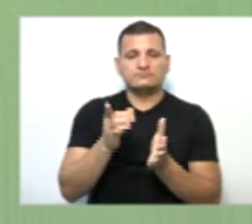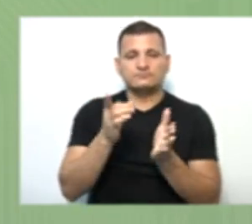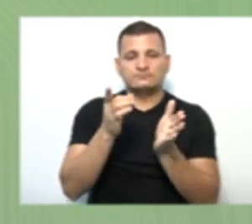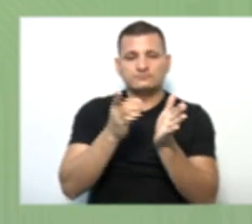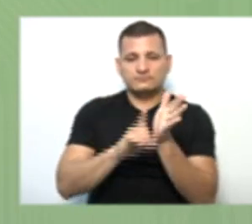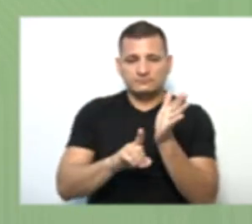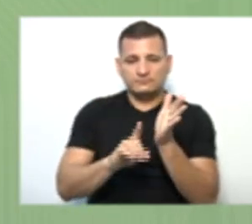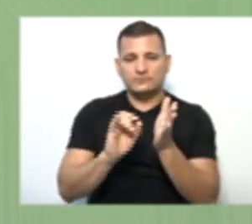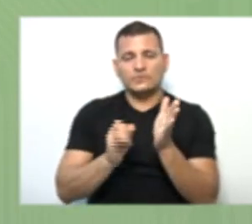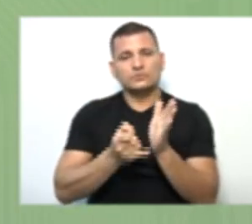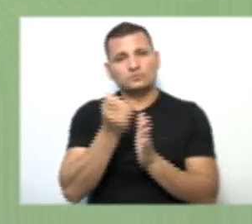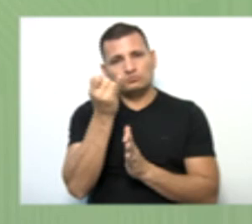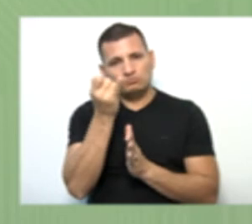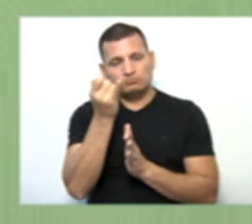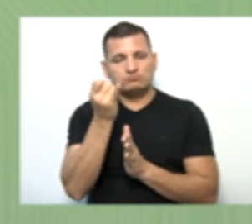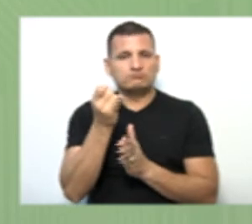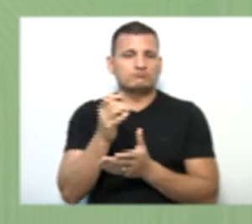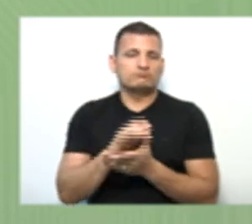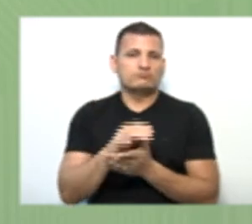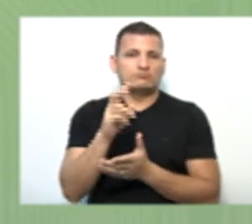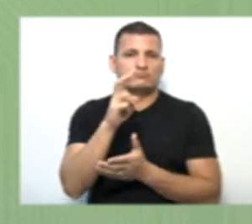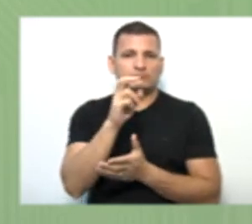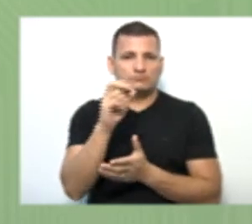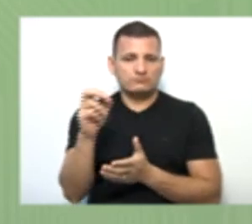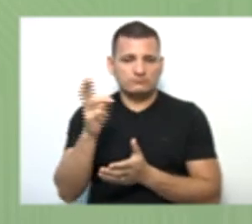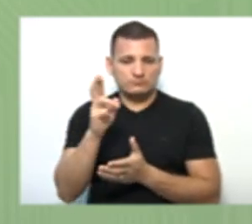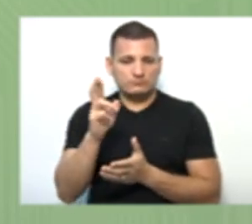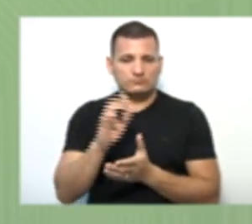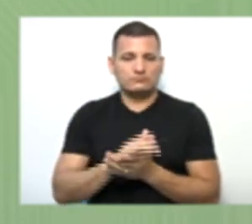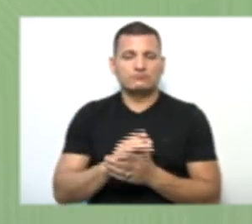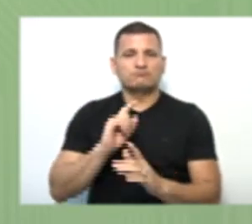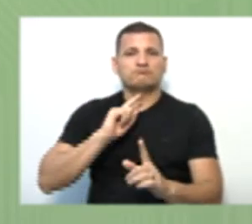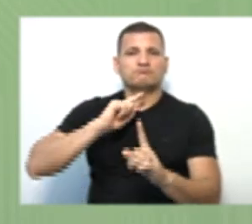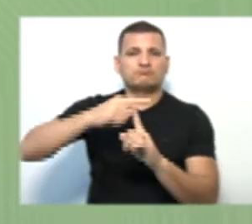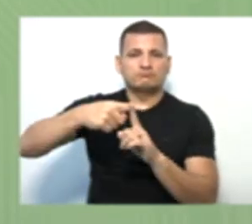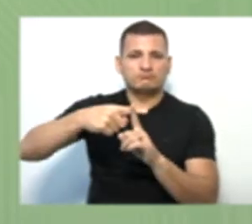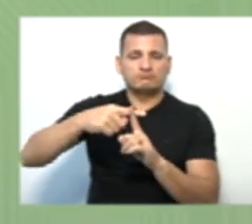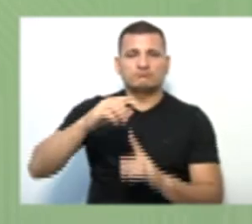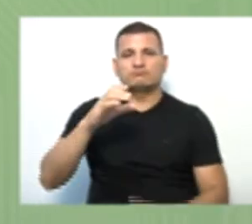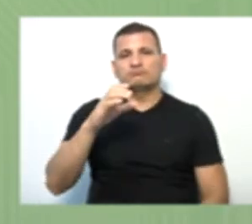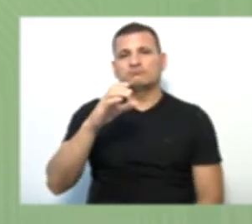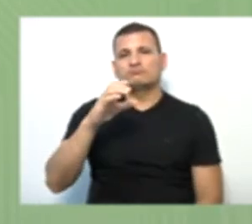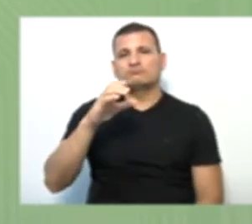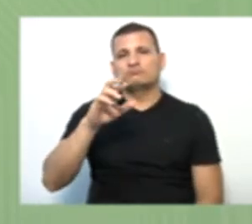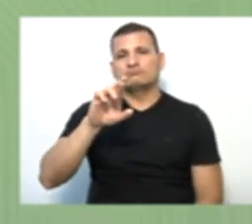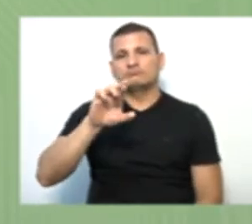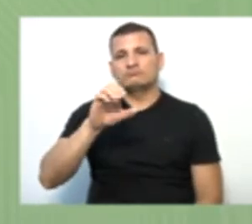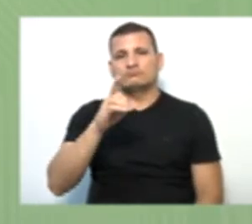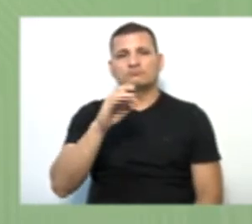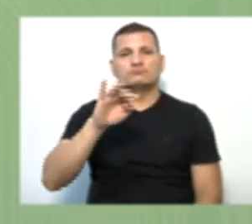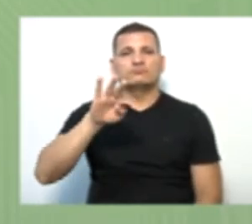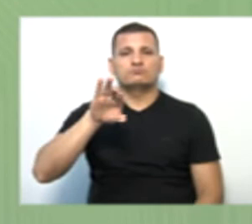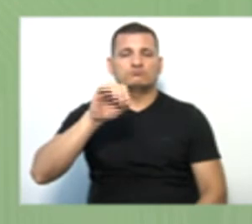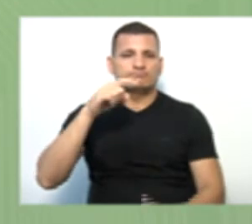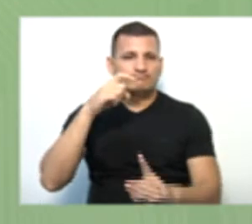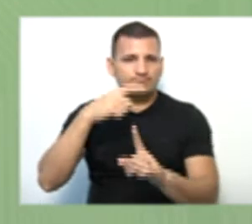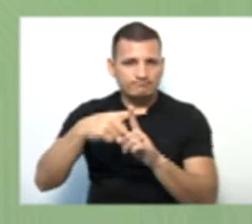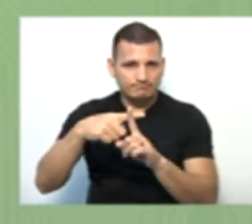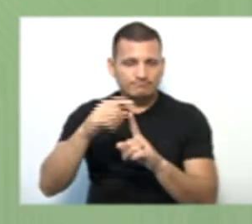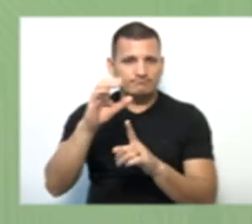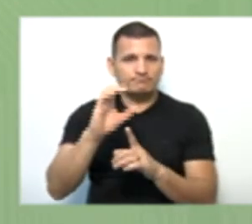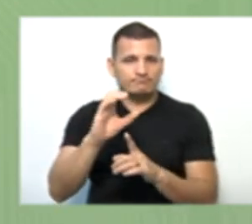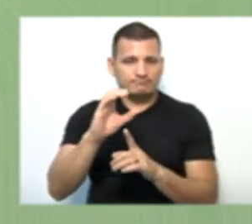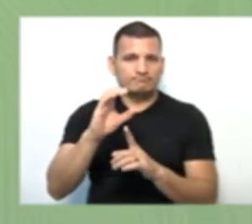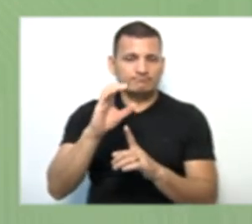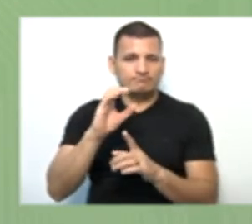passivos, despesa, R$500. E crédito, da onde saiu o dinheiro para pagar o imposto, que